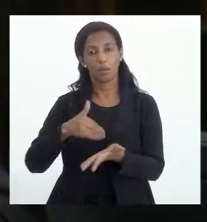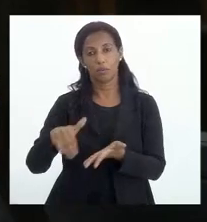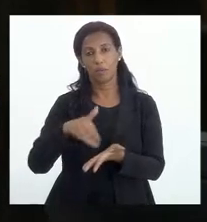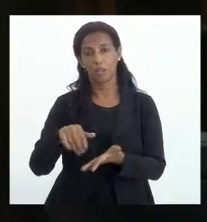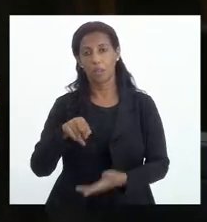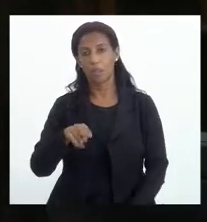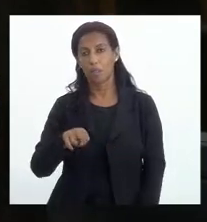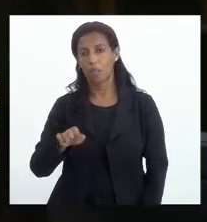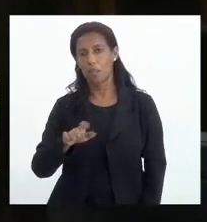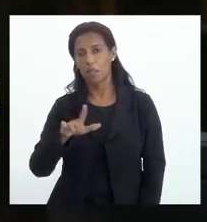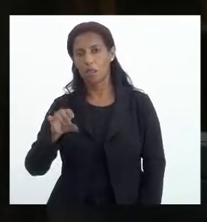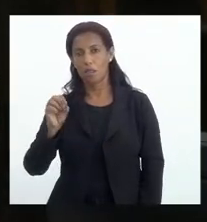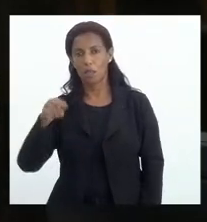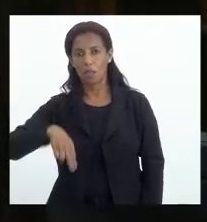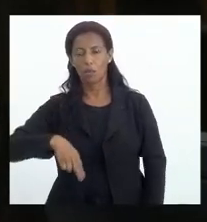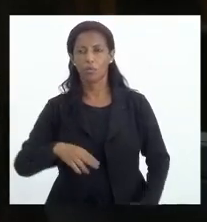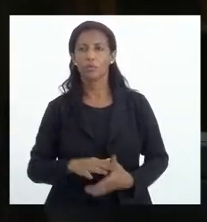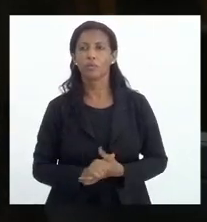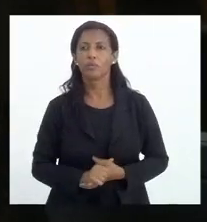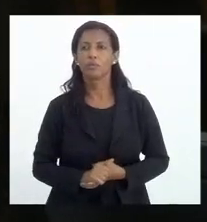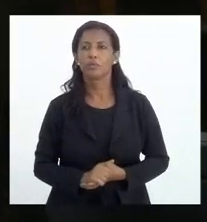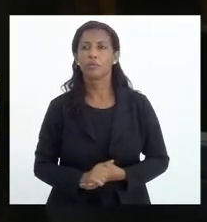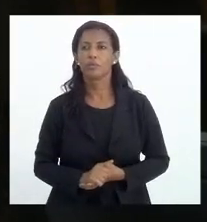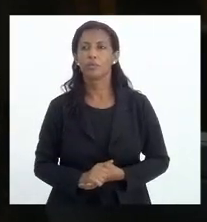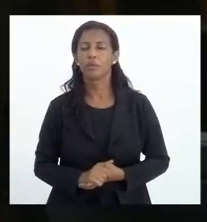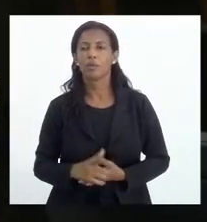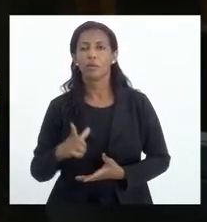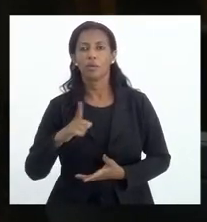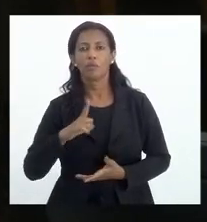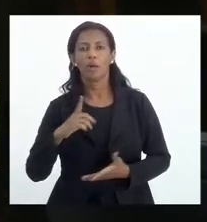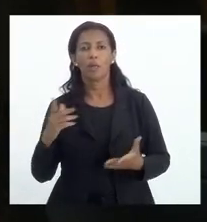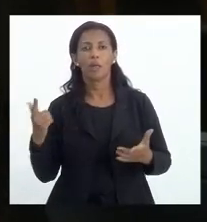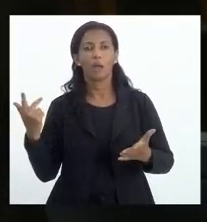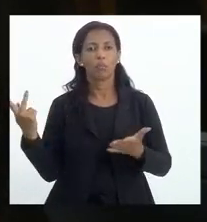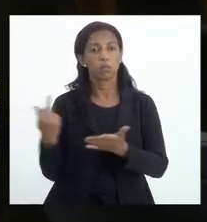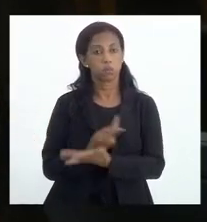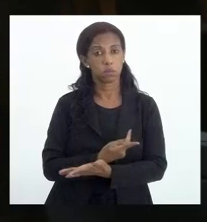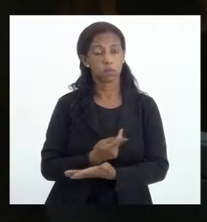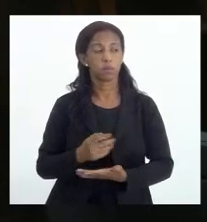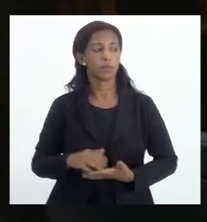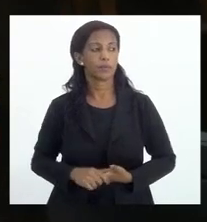Nelson, a gente vai ter condições de promover